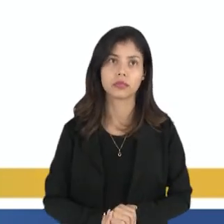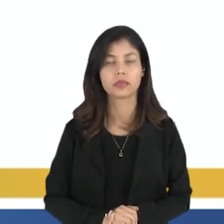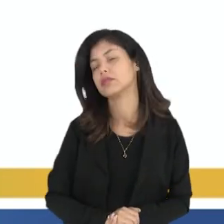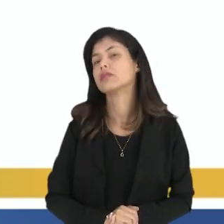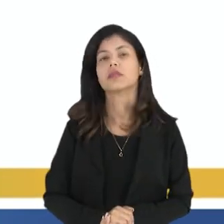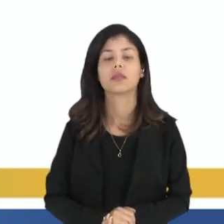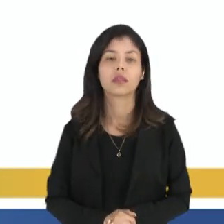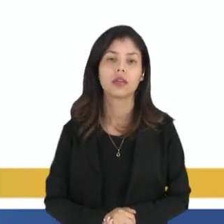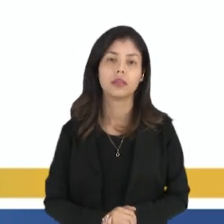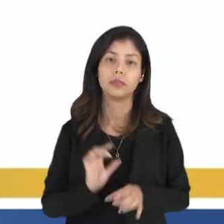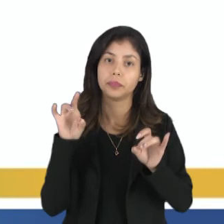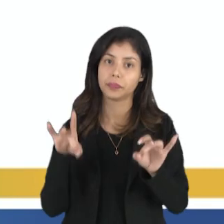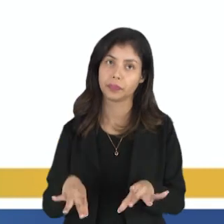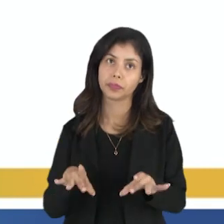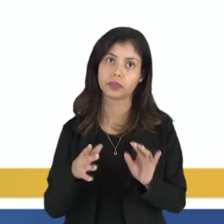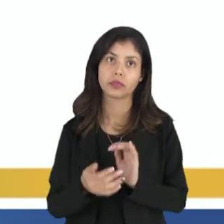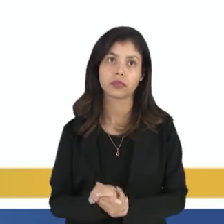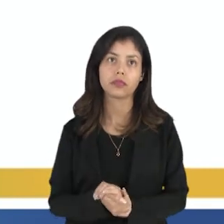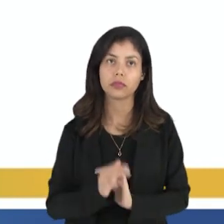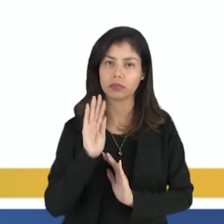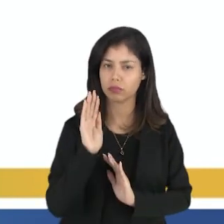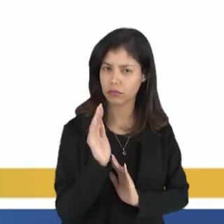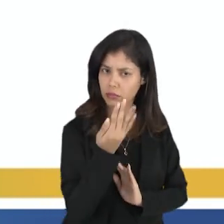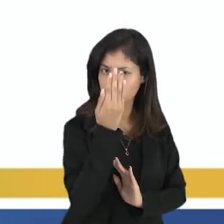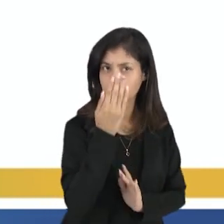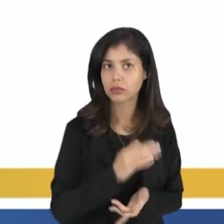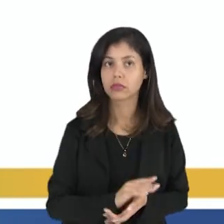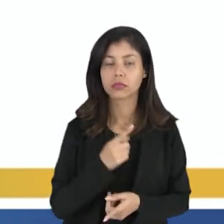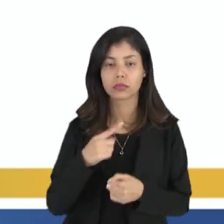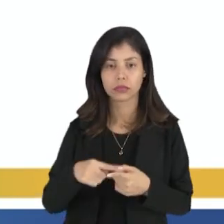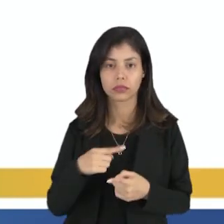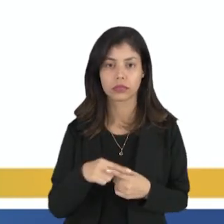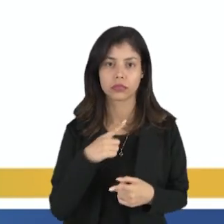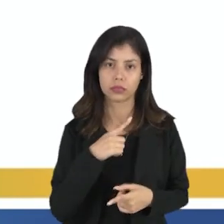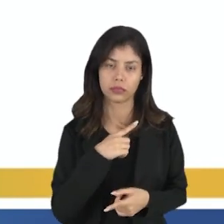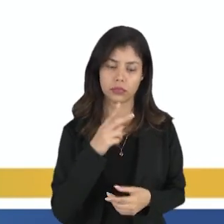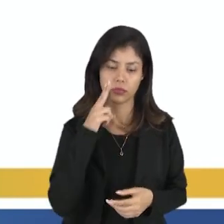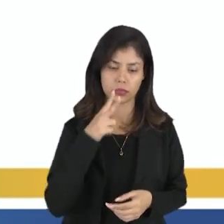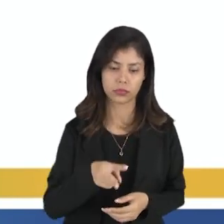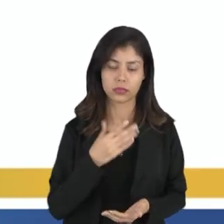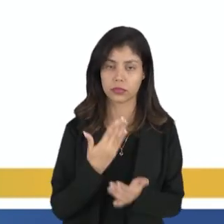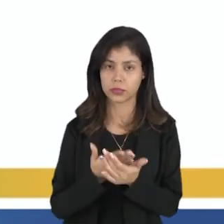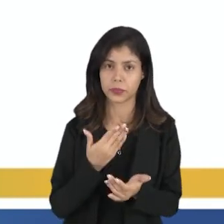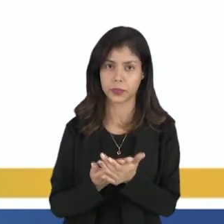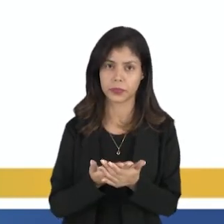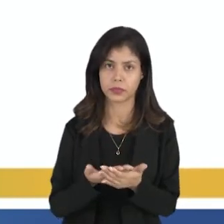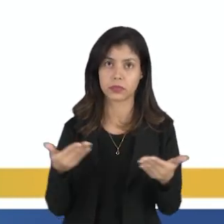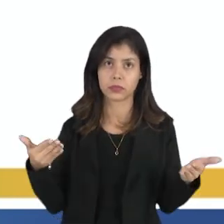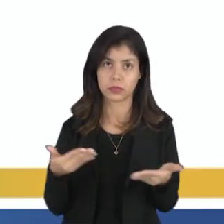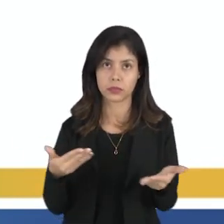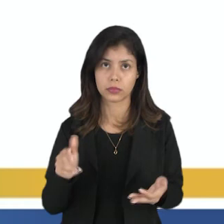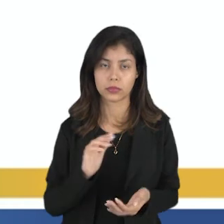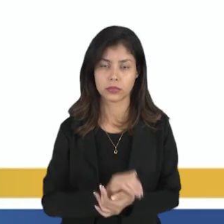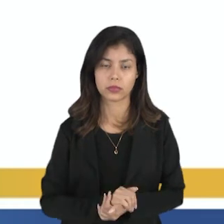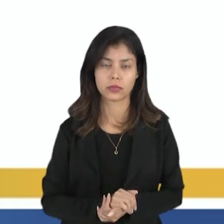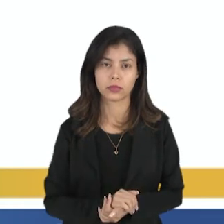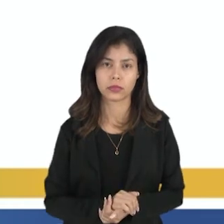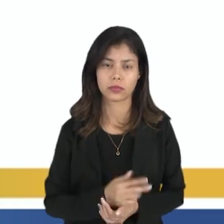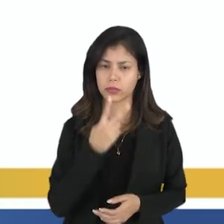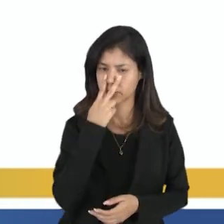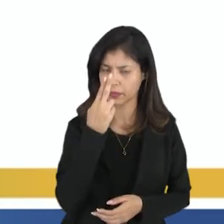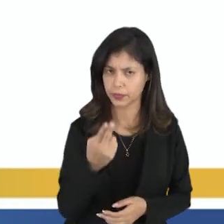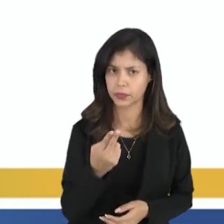crítica. Já a última é falsa, porque, como nós vimos na aula de hoje, eles